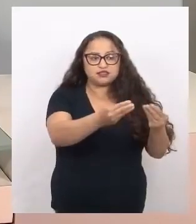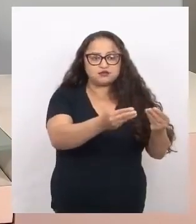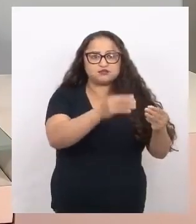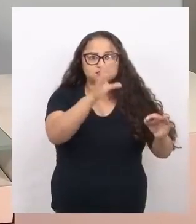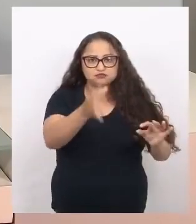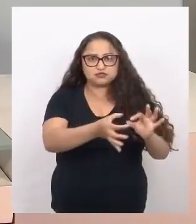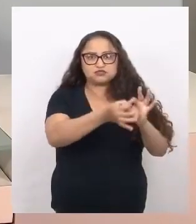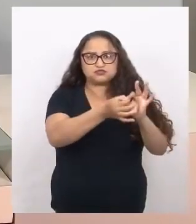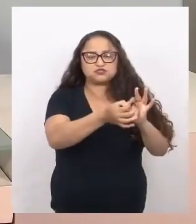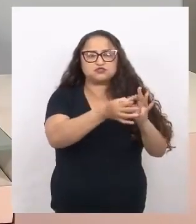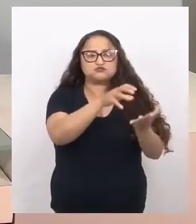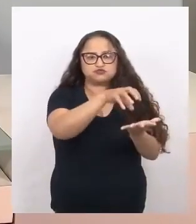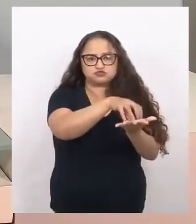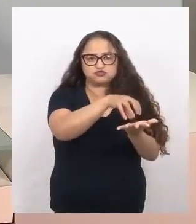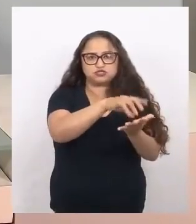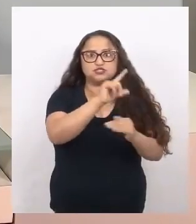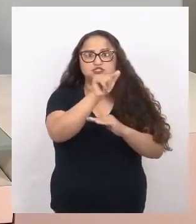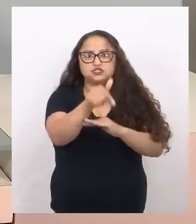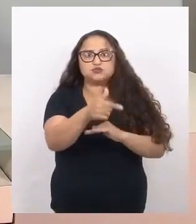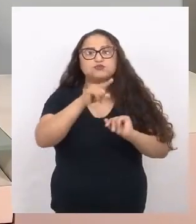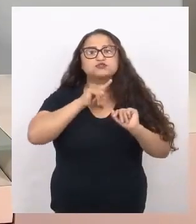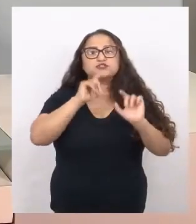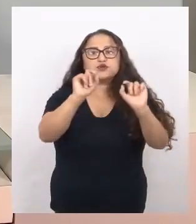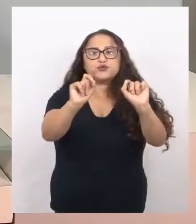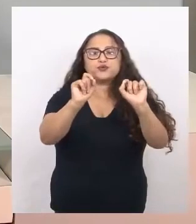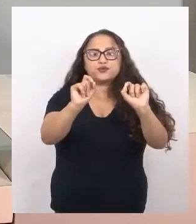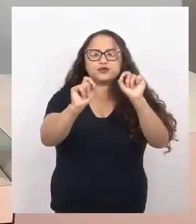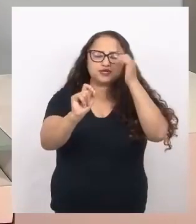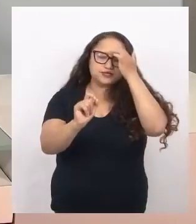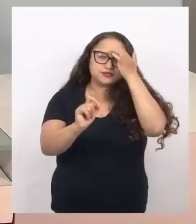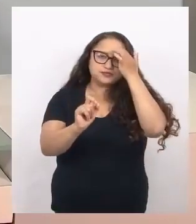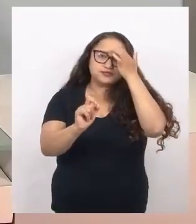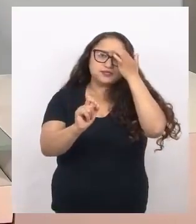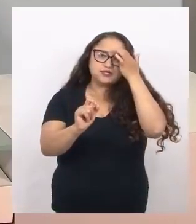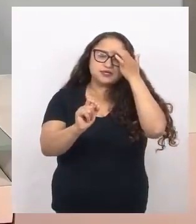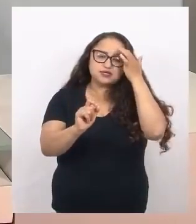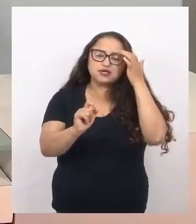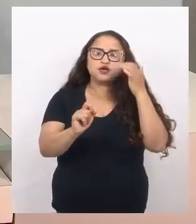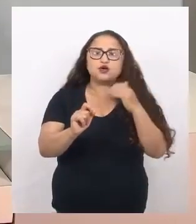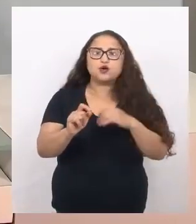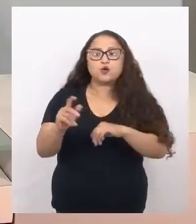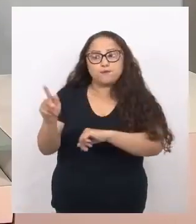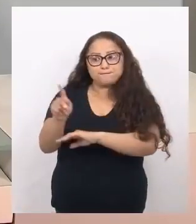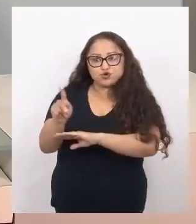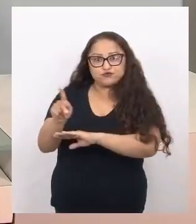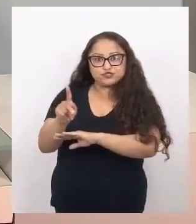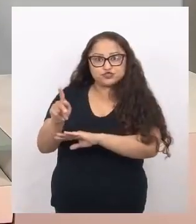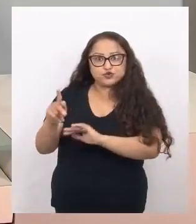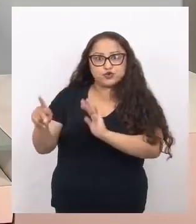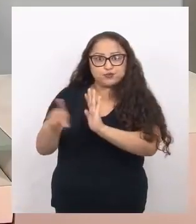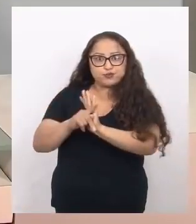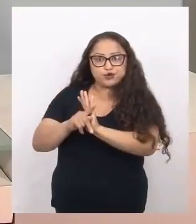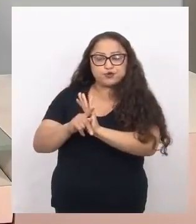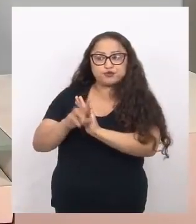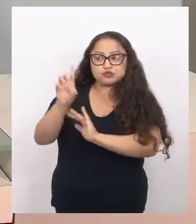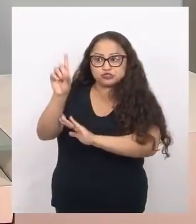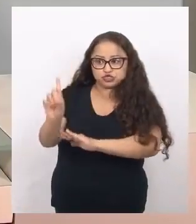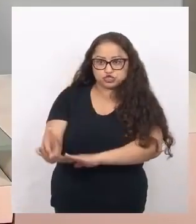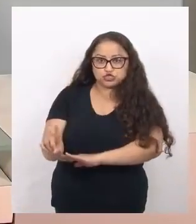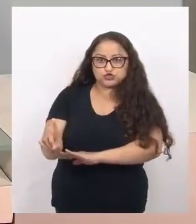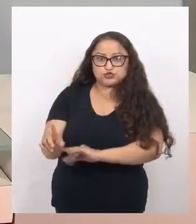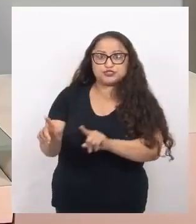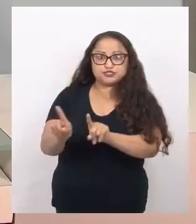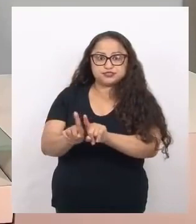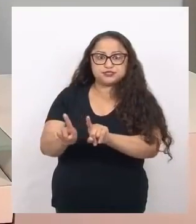nível de unidade. Em seguida, tem a manifestação de interesse do efetivo no nível de diretoria e a atribuição